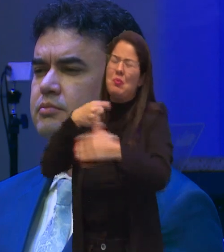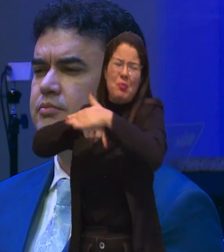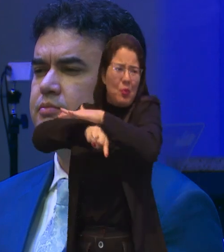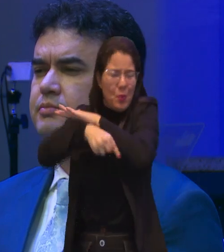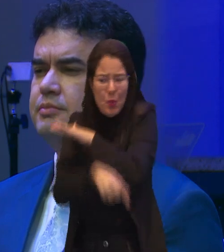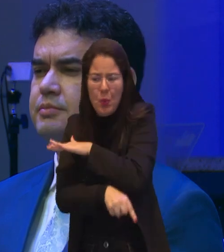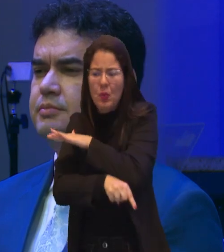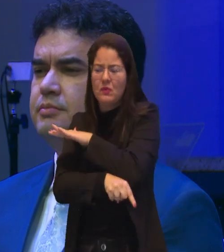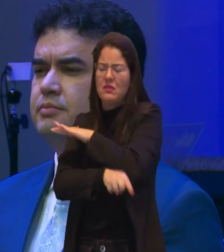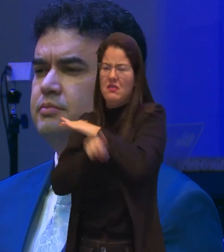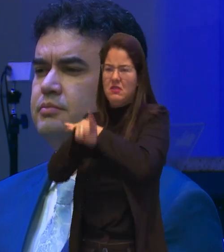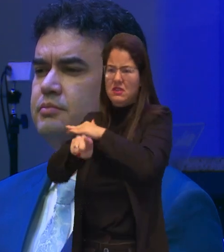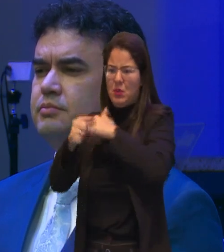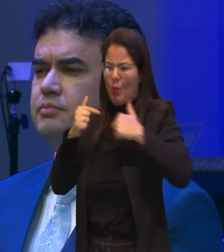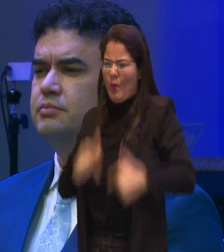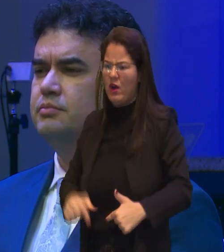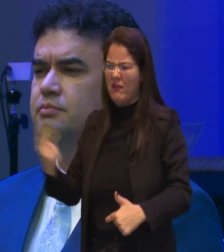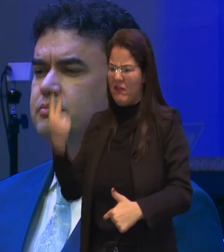Você não é um nada.